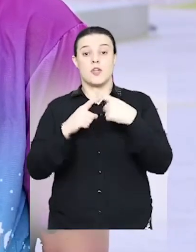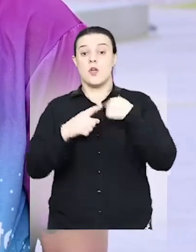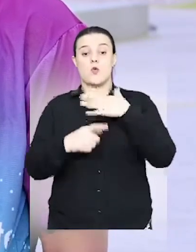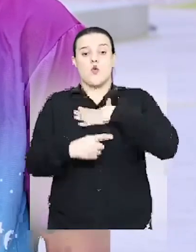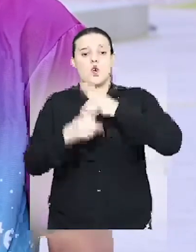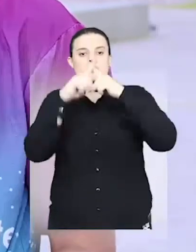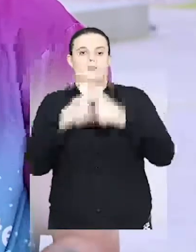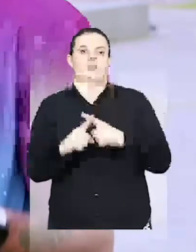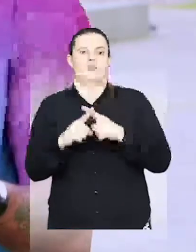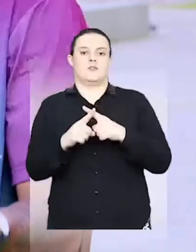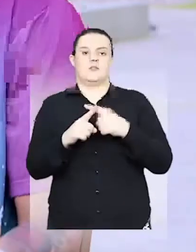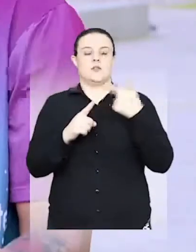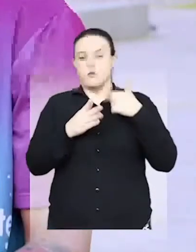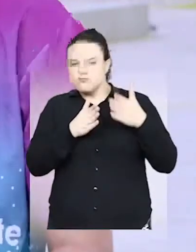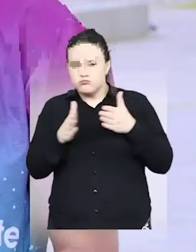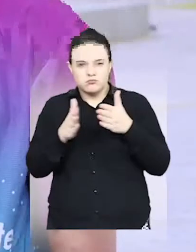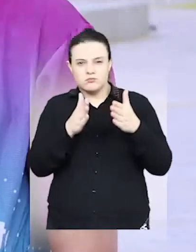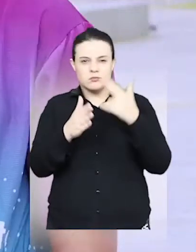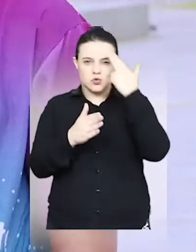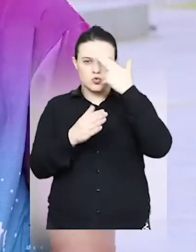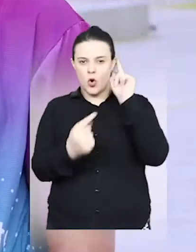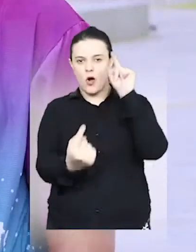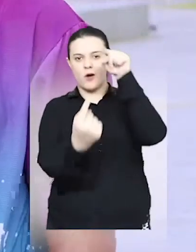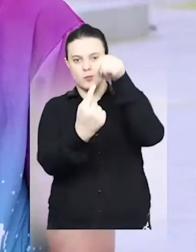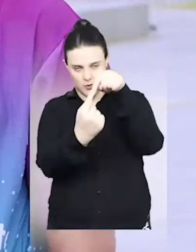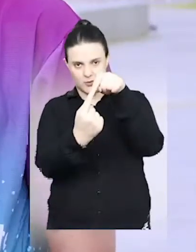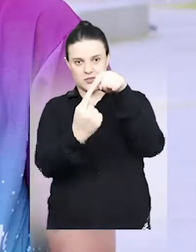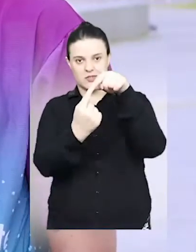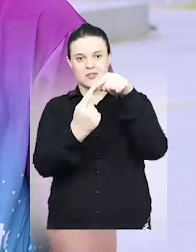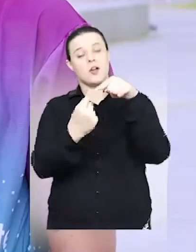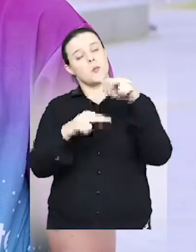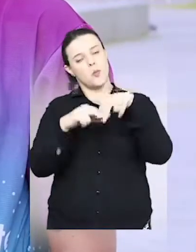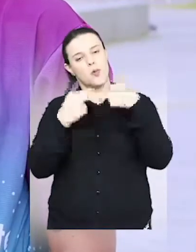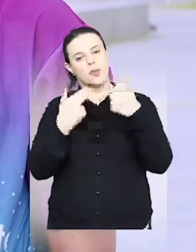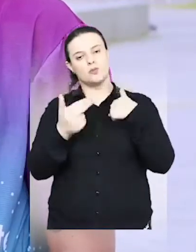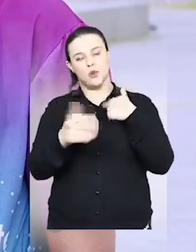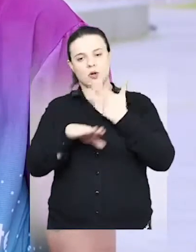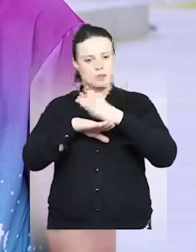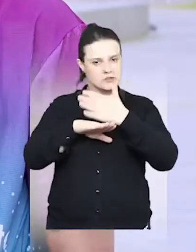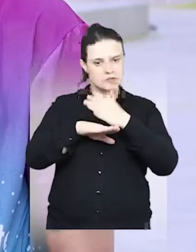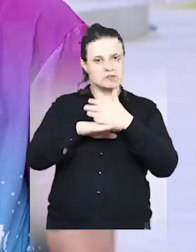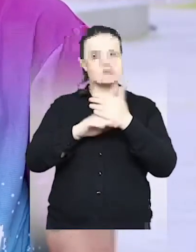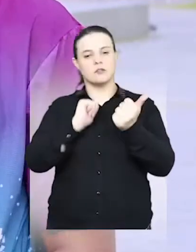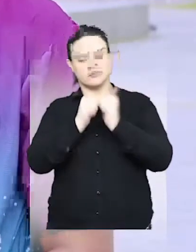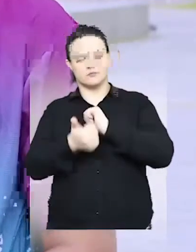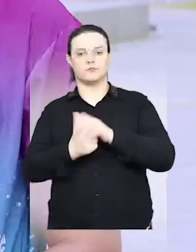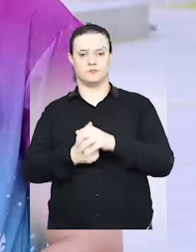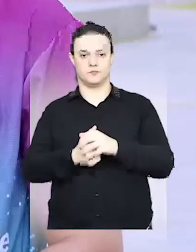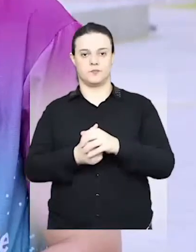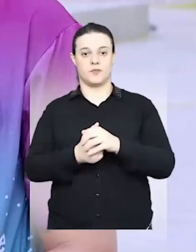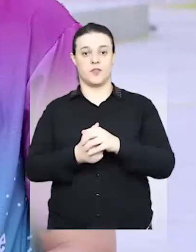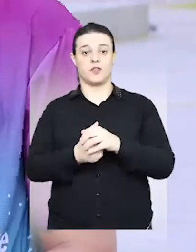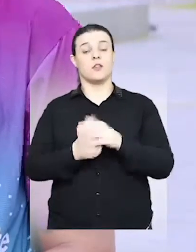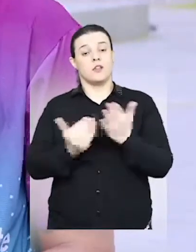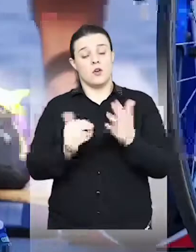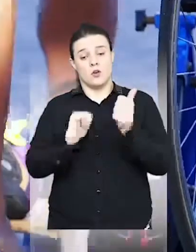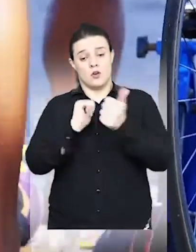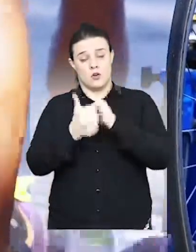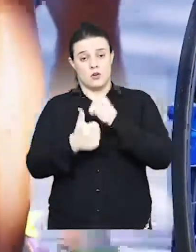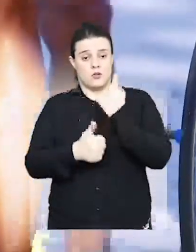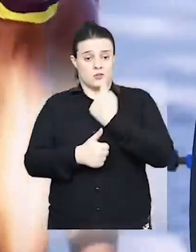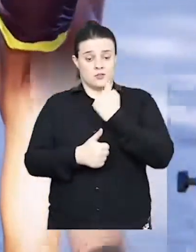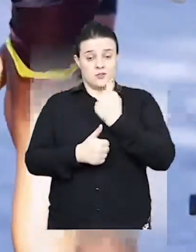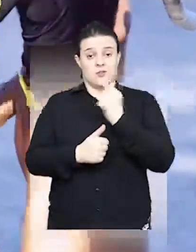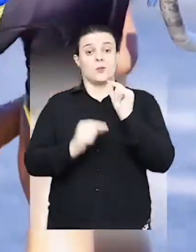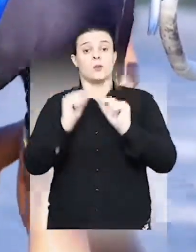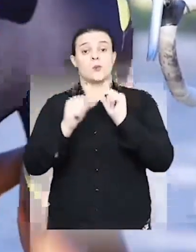faz caminhar em direção aos meus sonhos. Esse é o grande motivo pelo qual eu faço minhas atividades. O atleta é